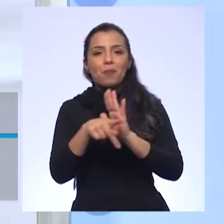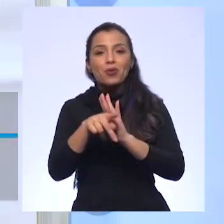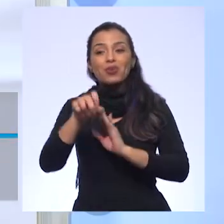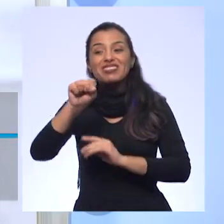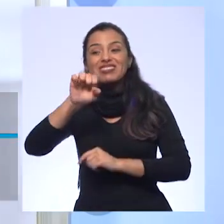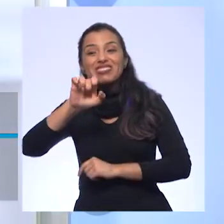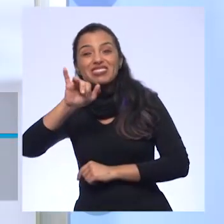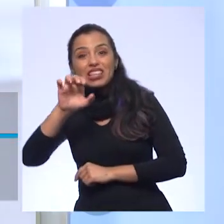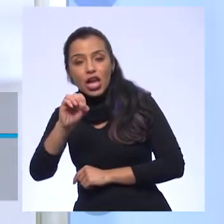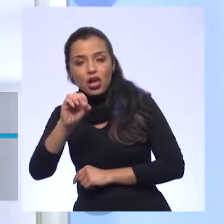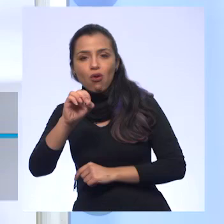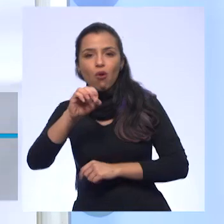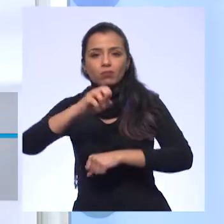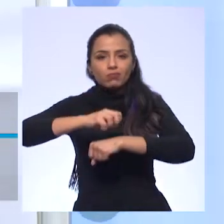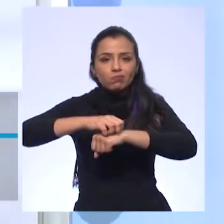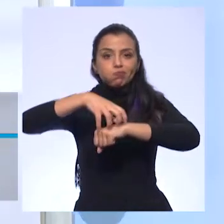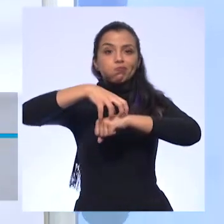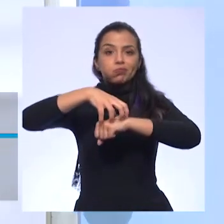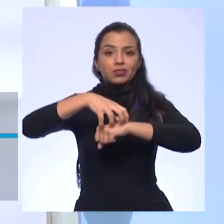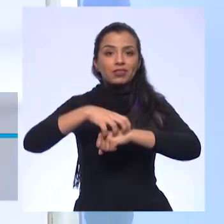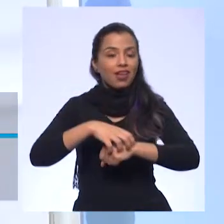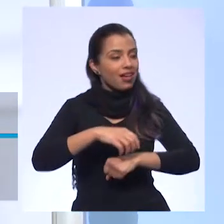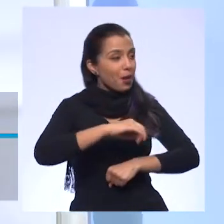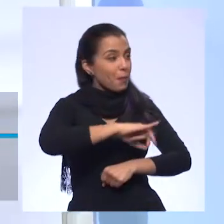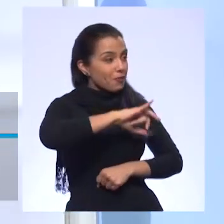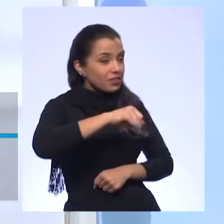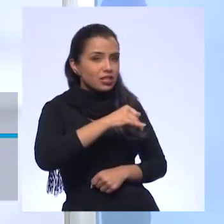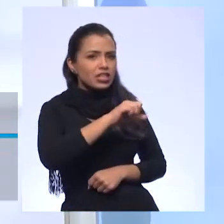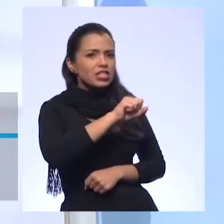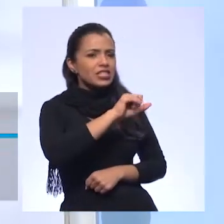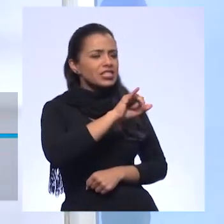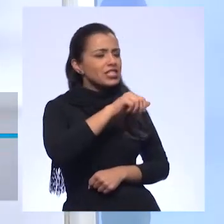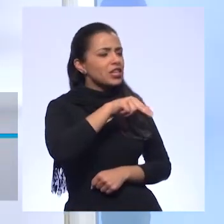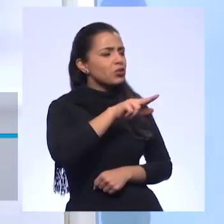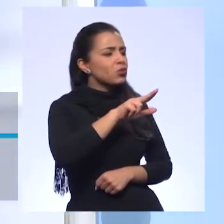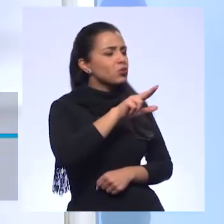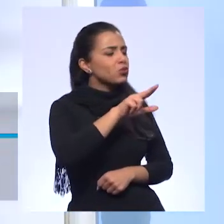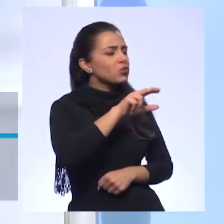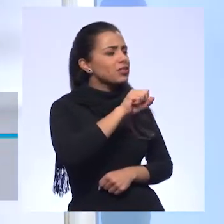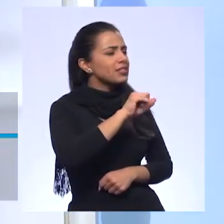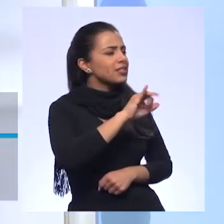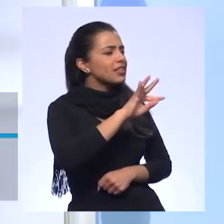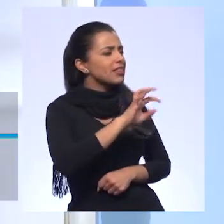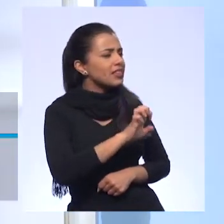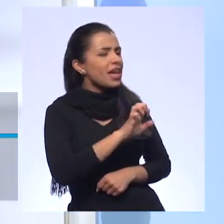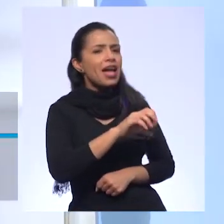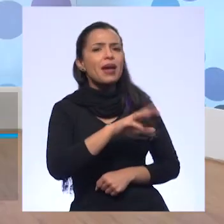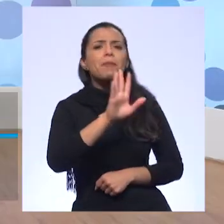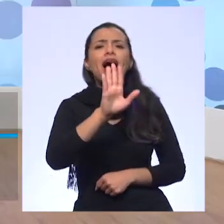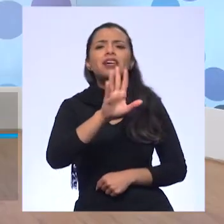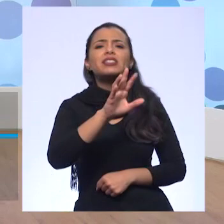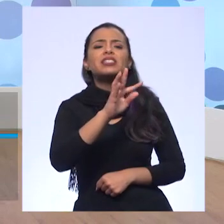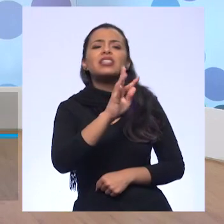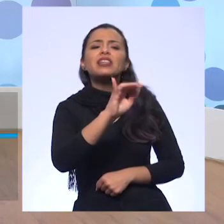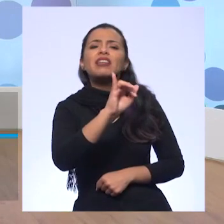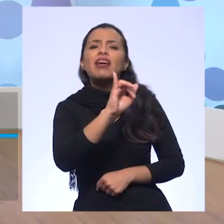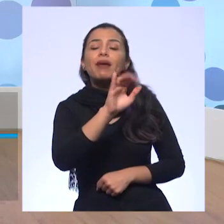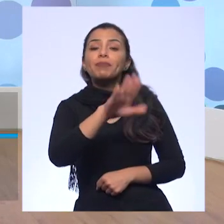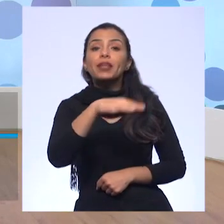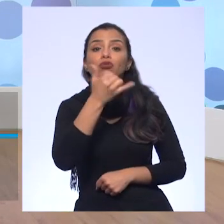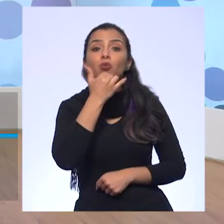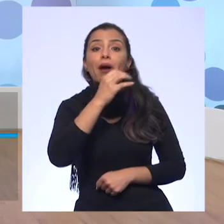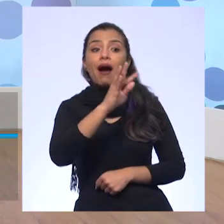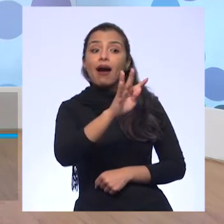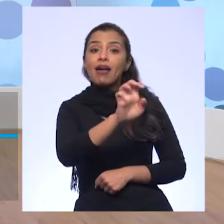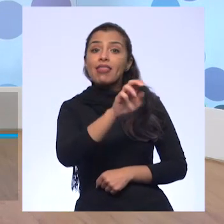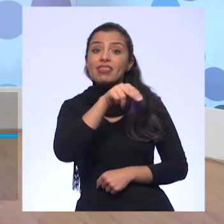aproveitando, sinusite, né, professor? Sim. E o que a gente chama de tendinite? A gente chama de tendinite. Então, a tendinite é a inflamação do